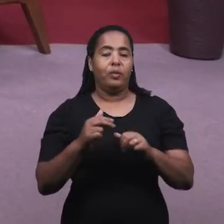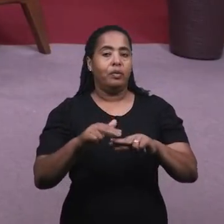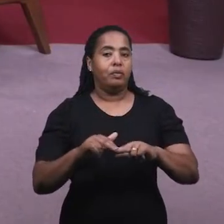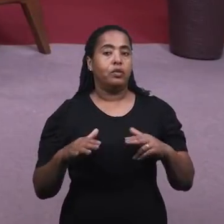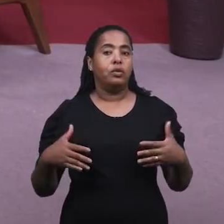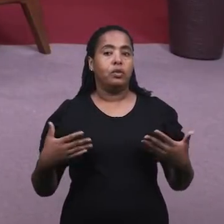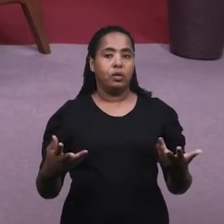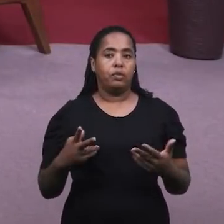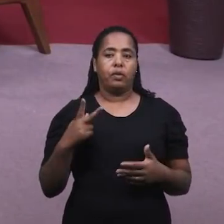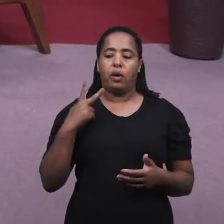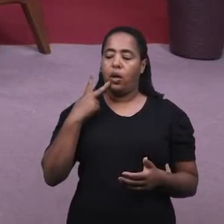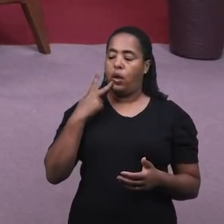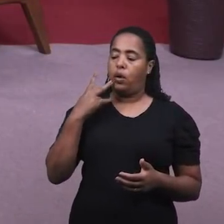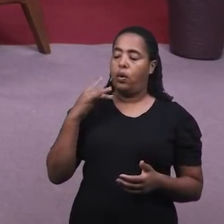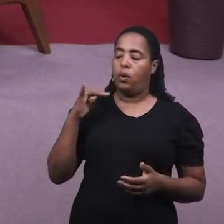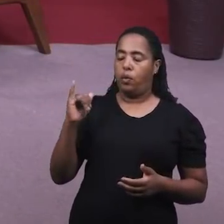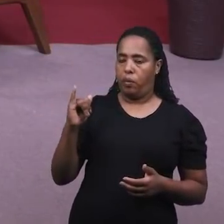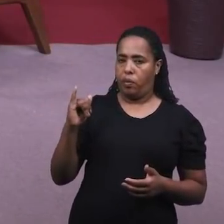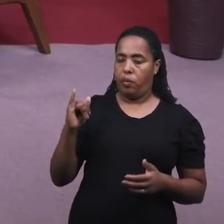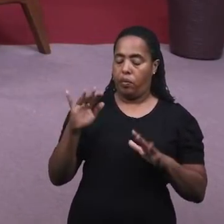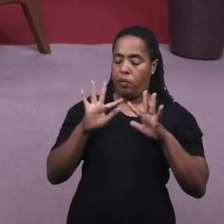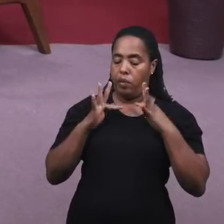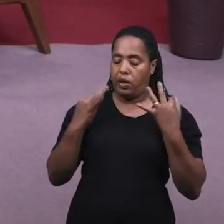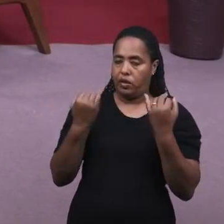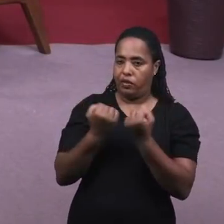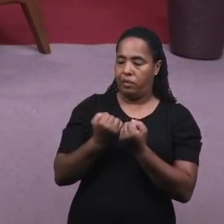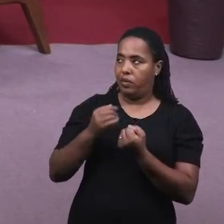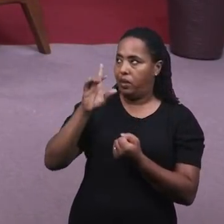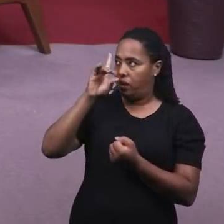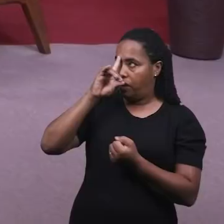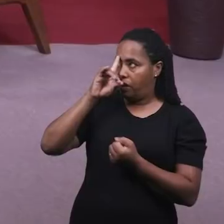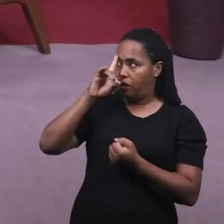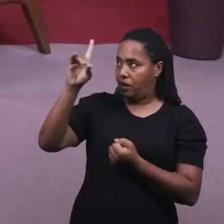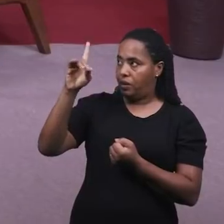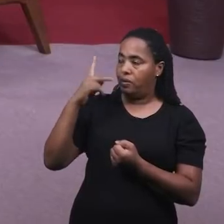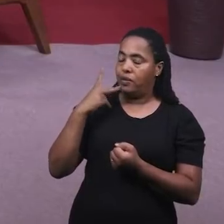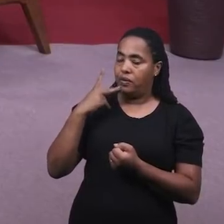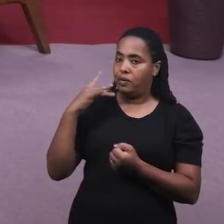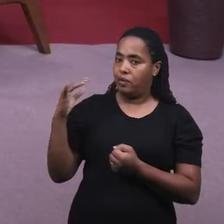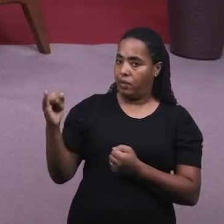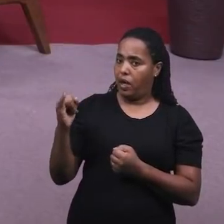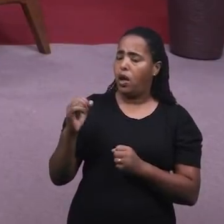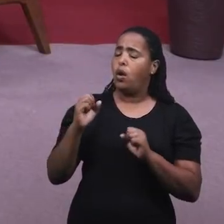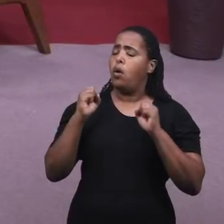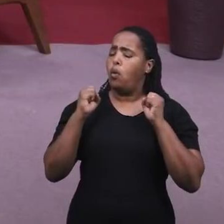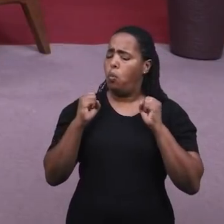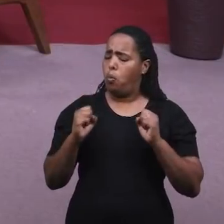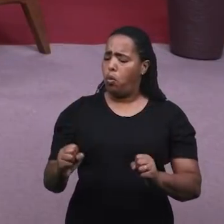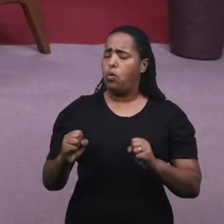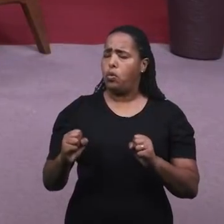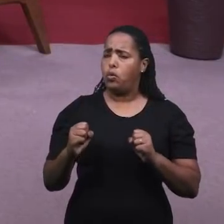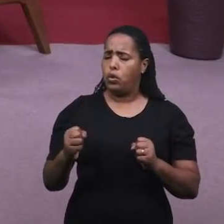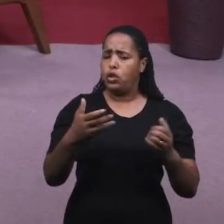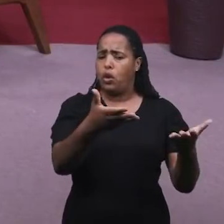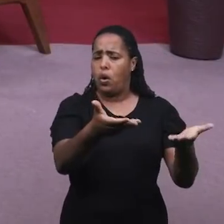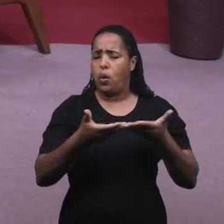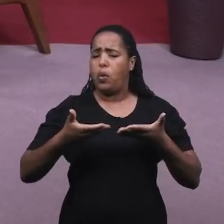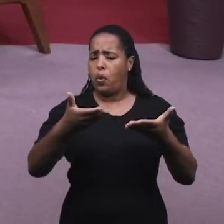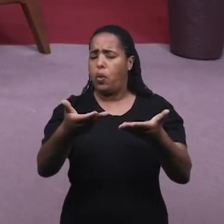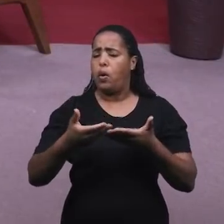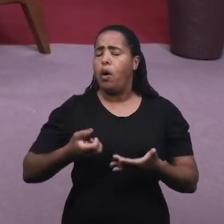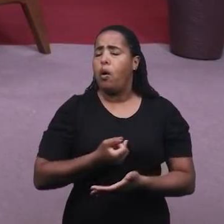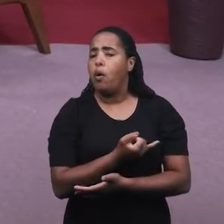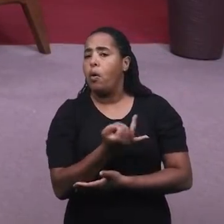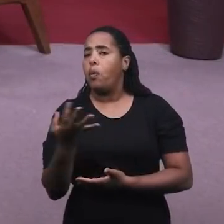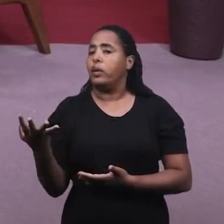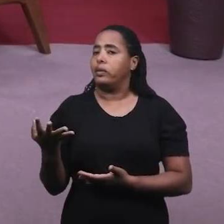Porque o pai de família, no caso Deus Pai, ele poderia convidar quantas pessoas para